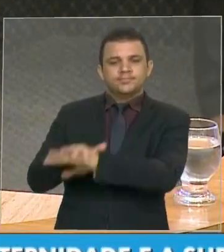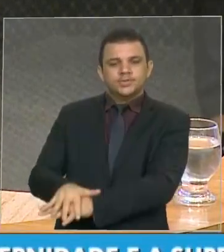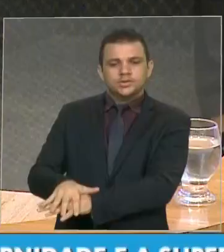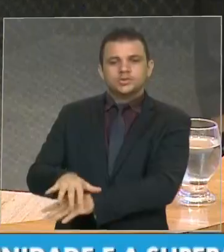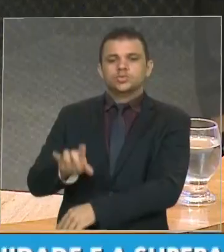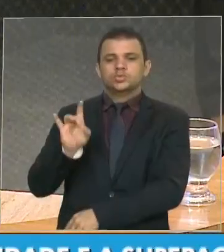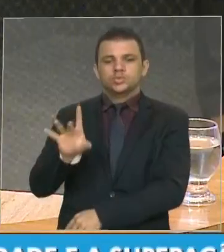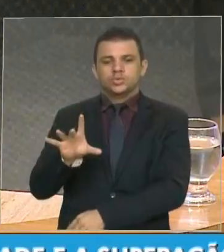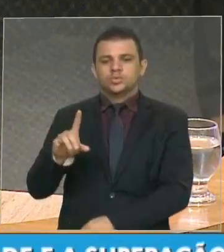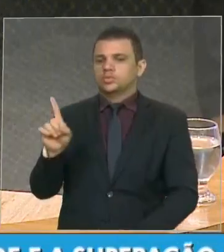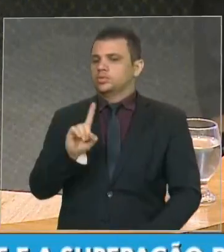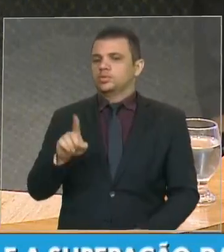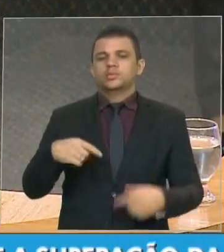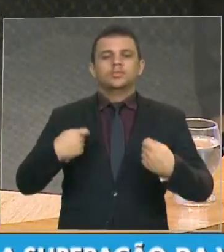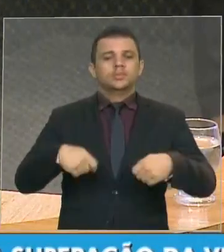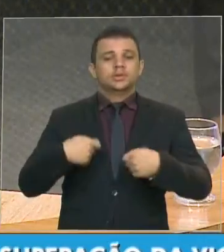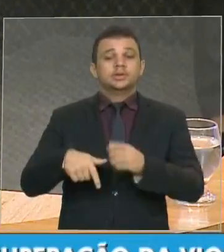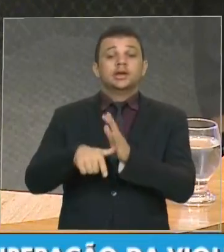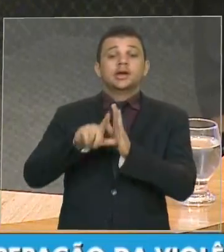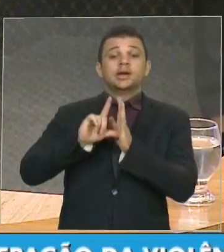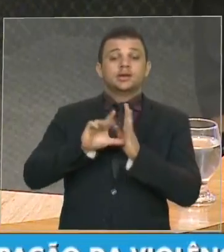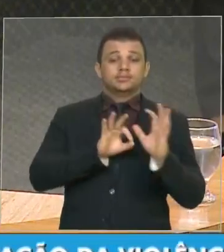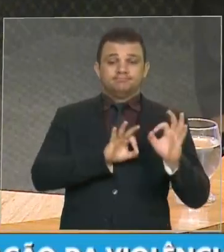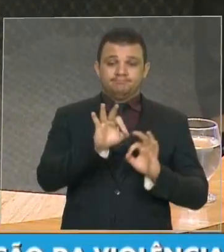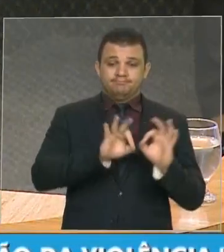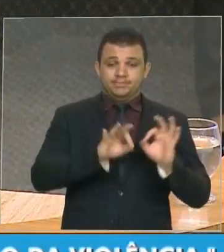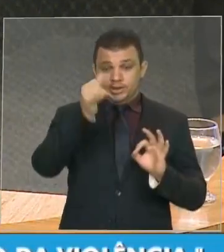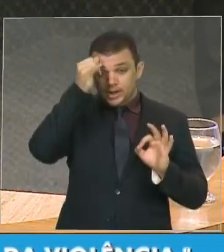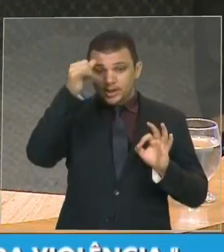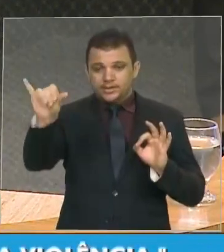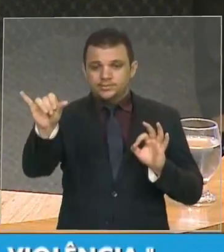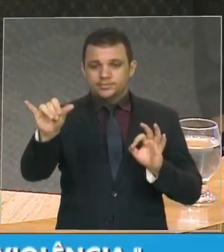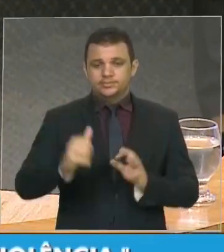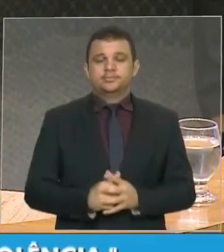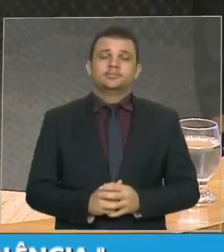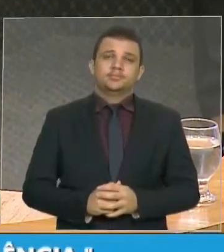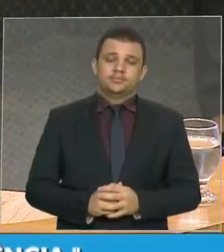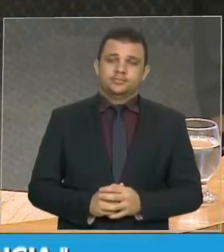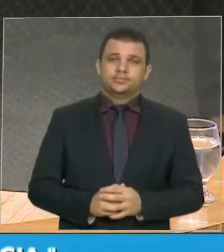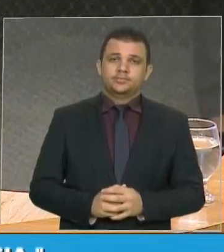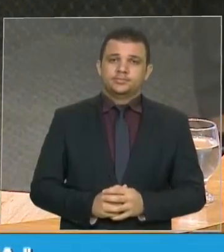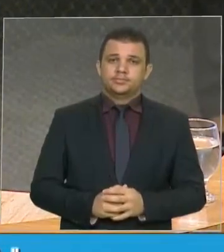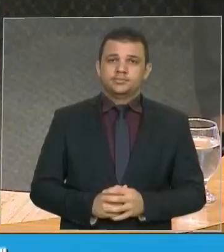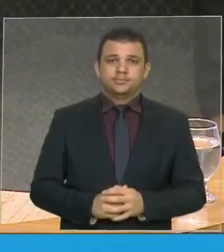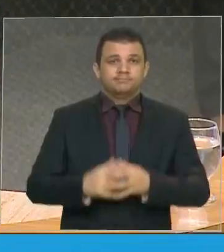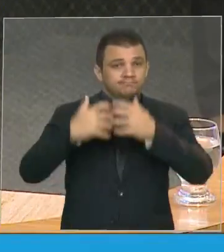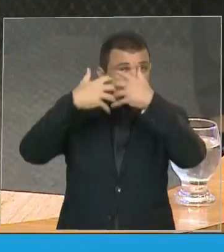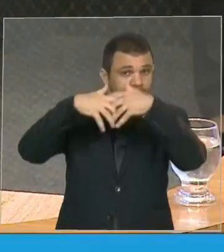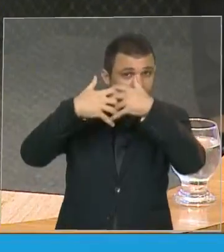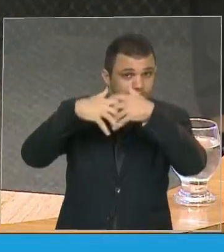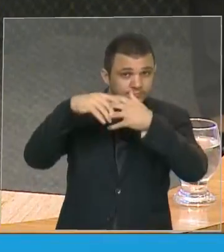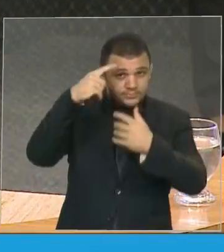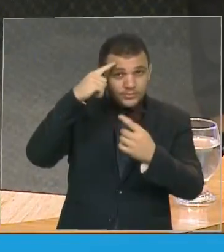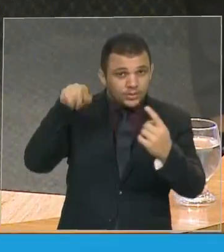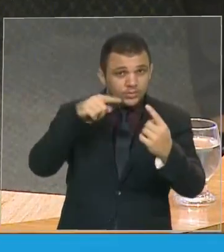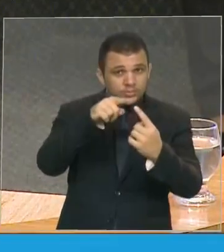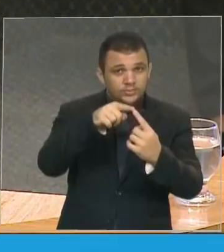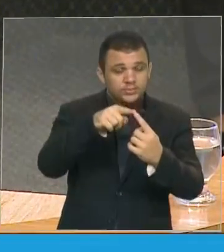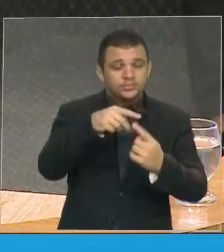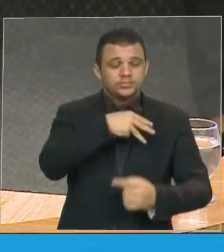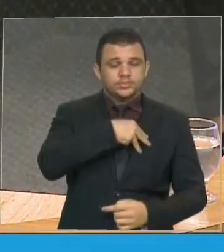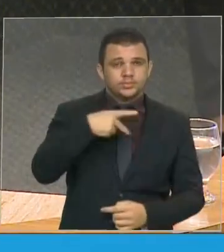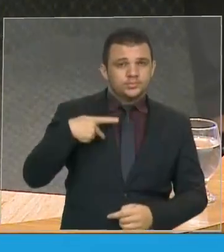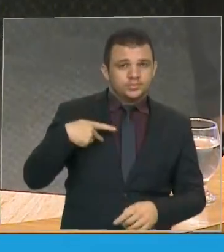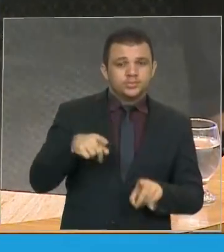prevenção. E, pensando nisso, o Ministério Público Estadual, juntamente com o Governo do Estado do Maranhão, com a Secretaria de